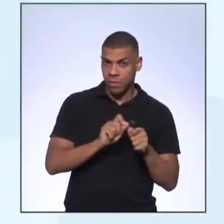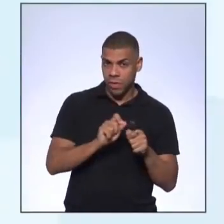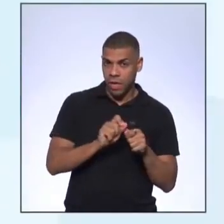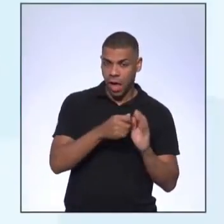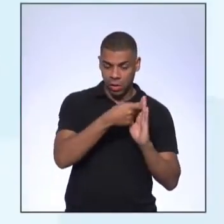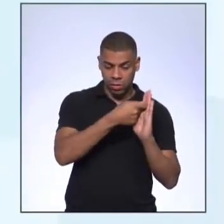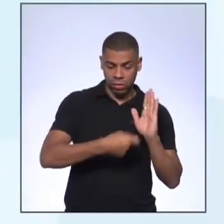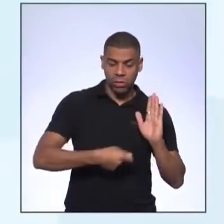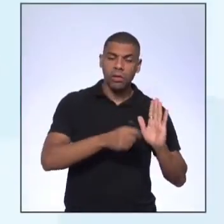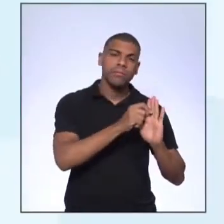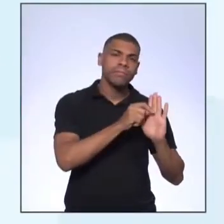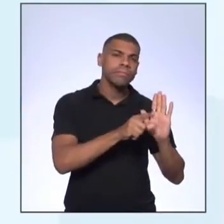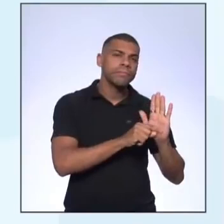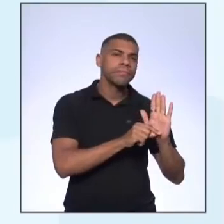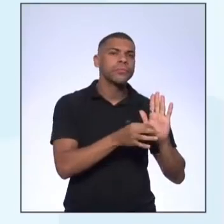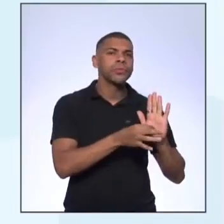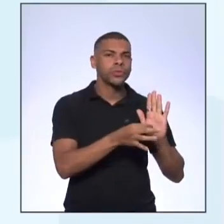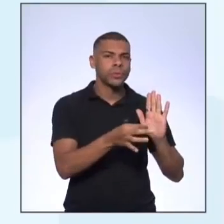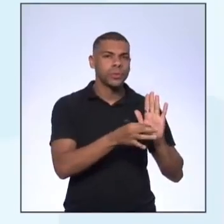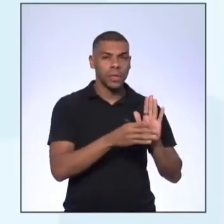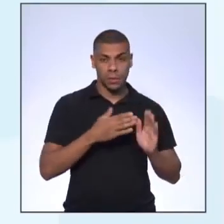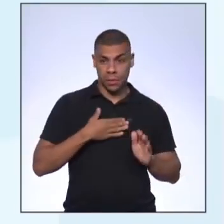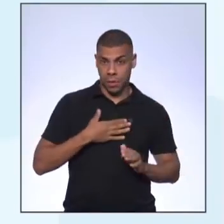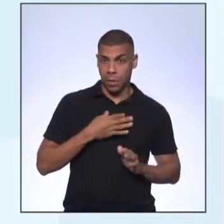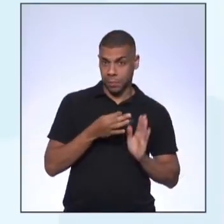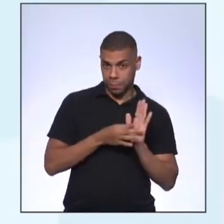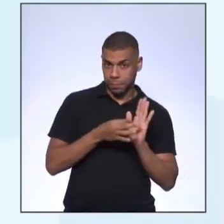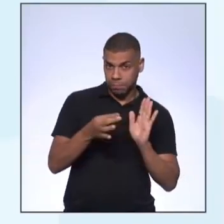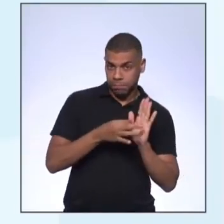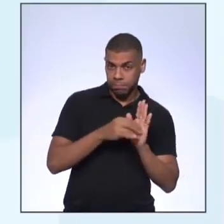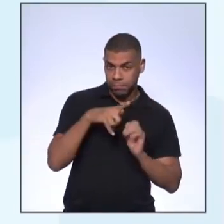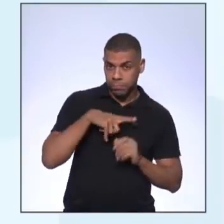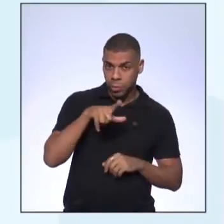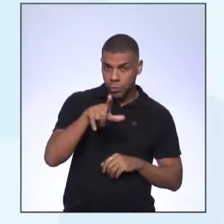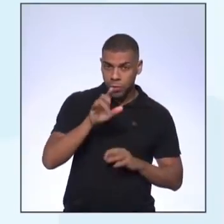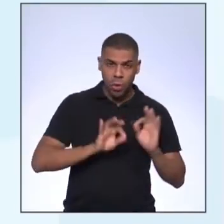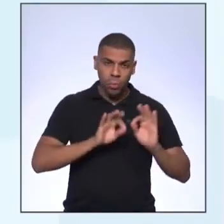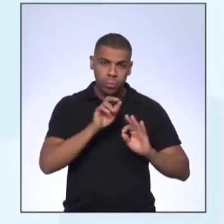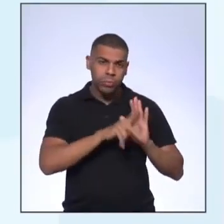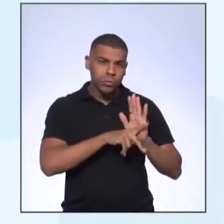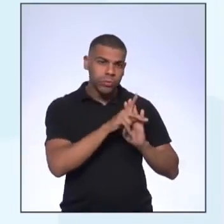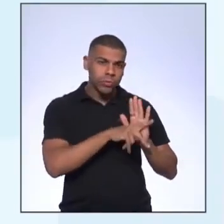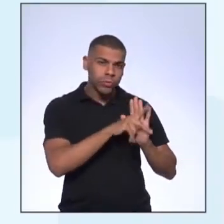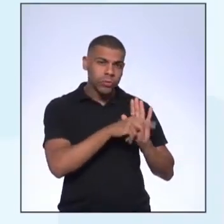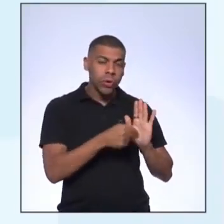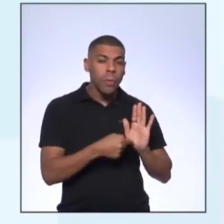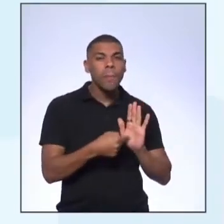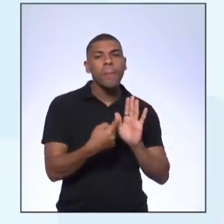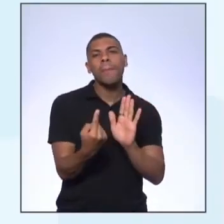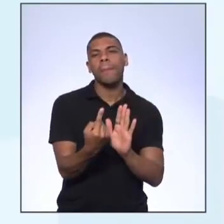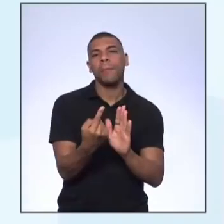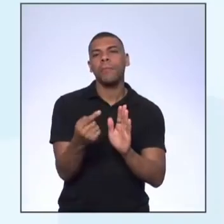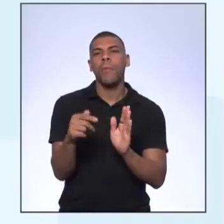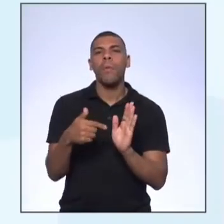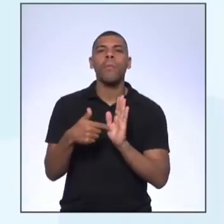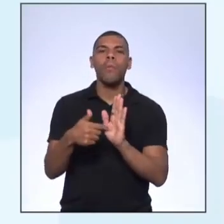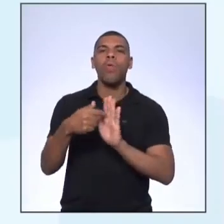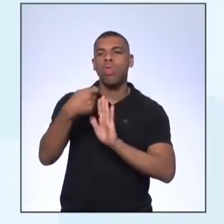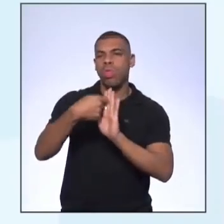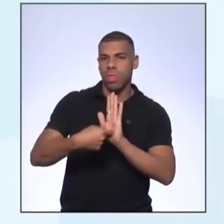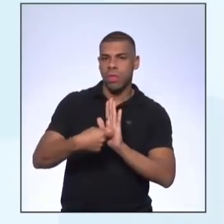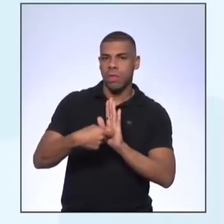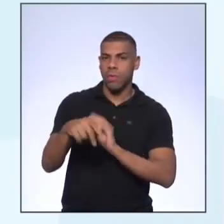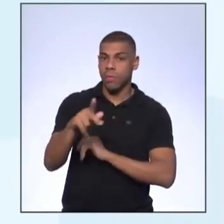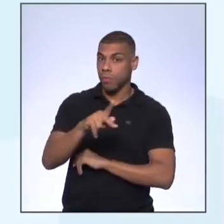seu artigo de opinião, até mesmo. Eu sugiro para que, quando você faça o projeto de texto, você mostre primeiro para o professor. Tá? O projeto de